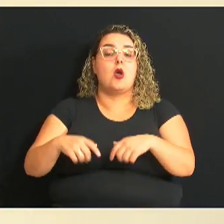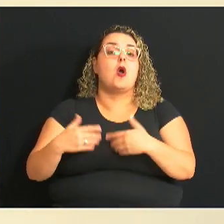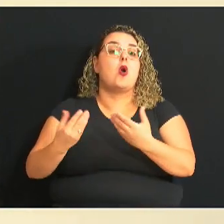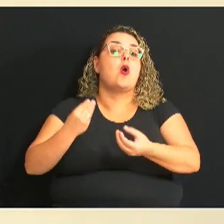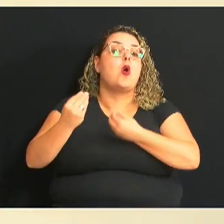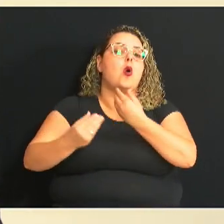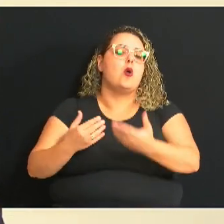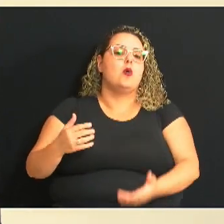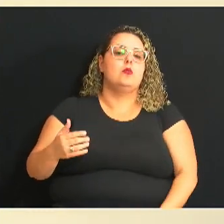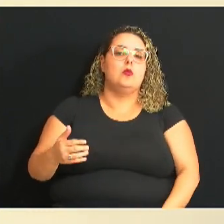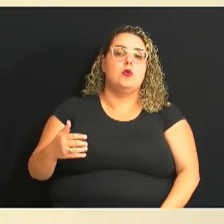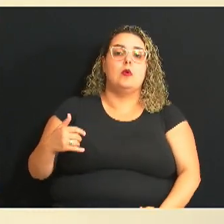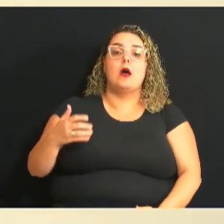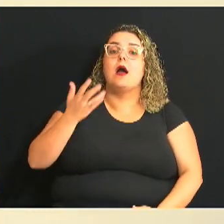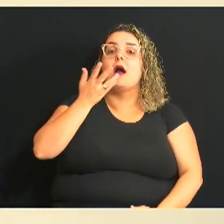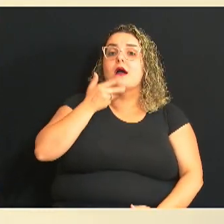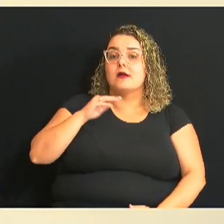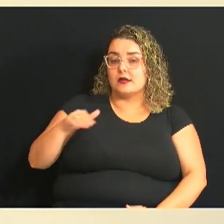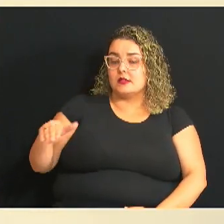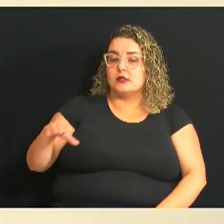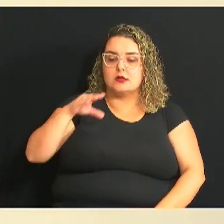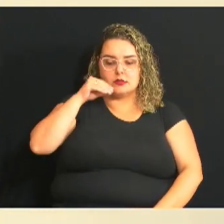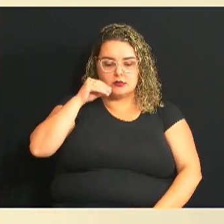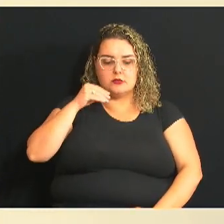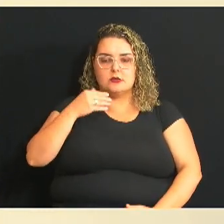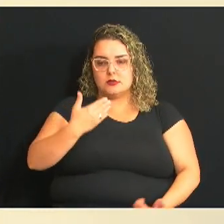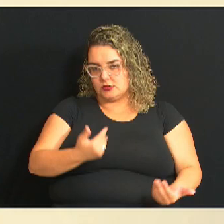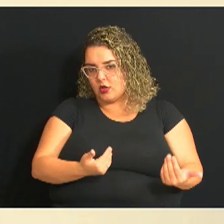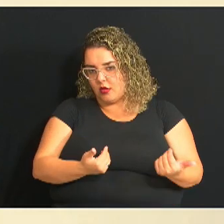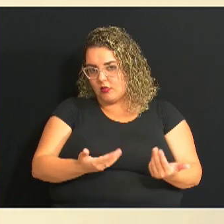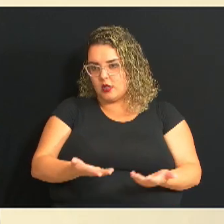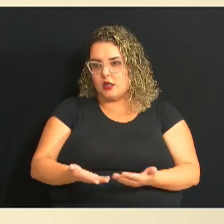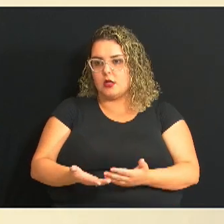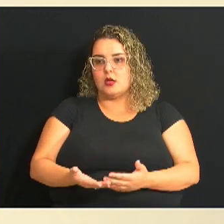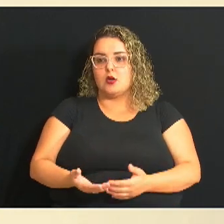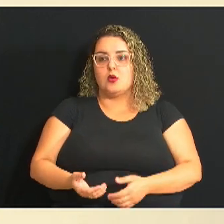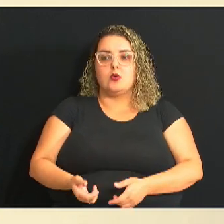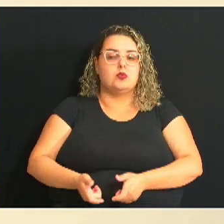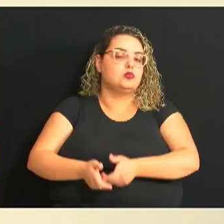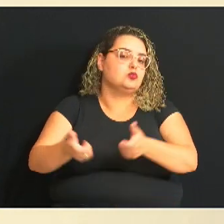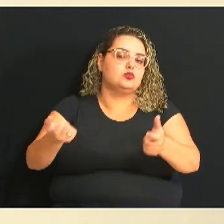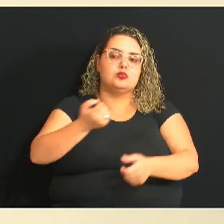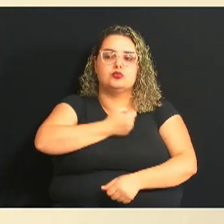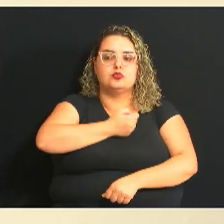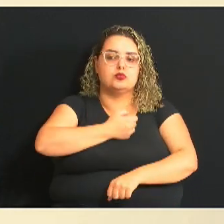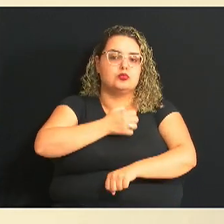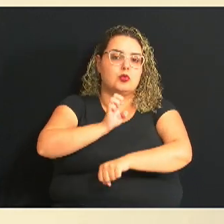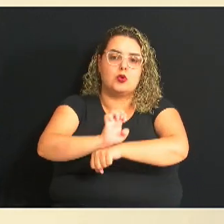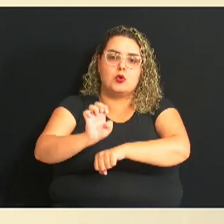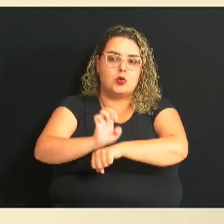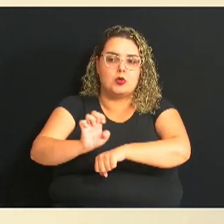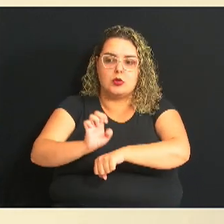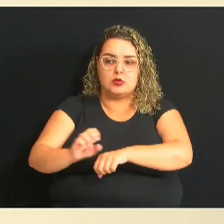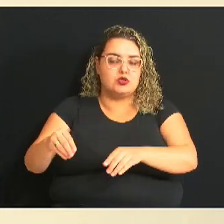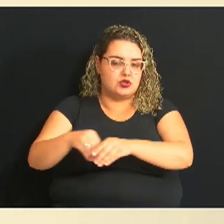menor consiga concluir um maior número de estágios, principalmente acadêmico, de